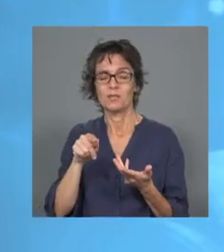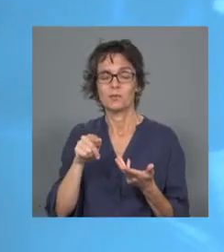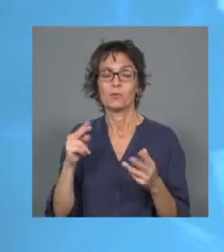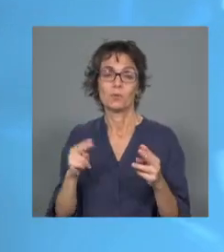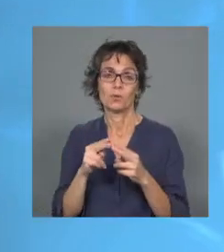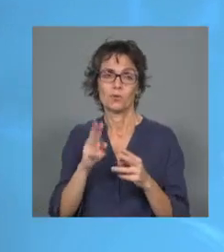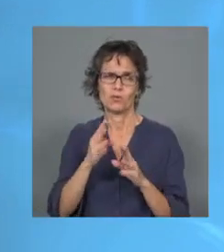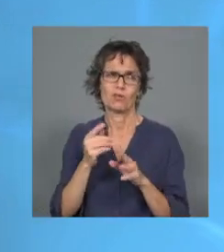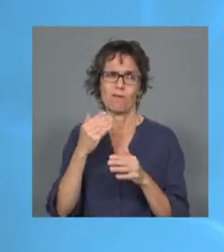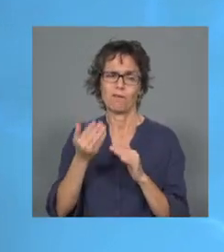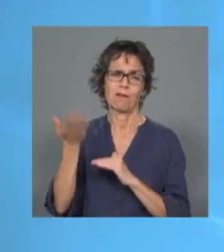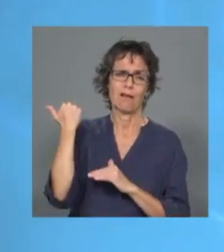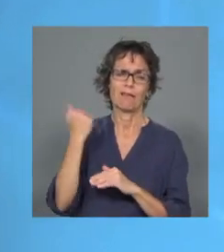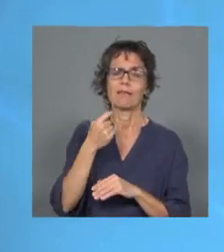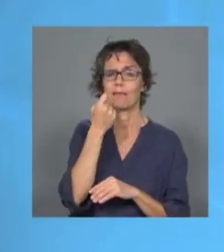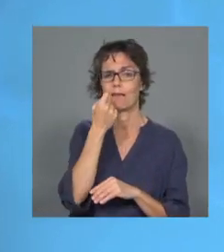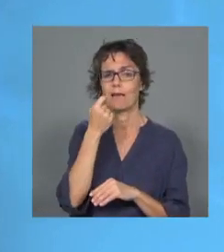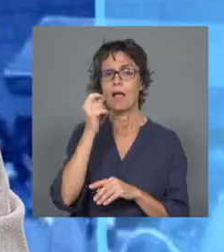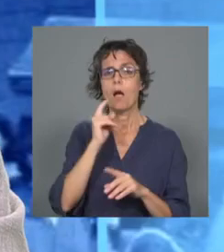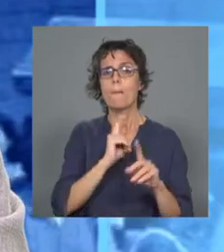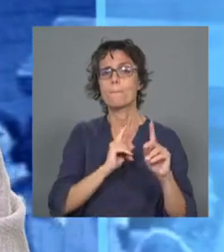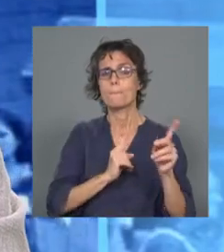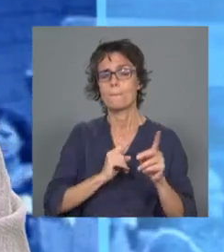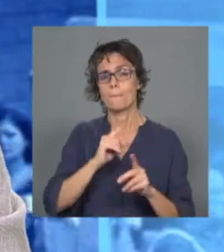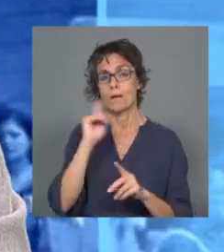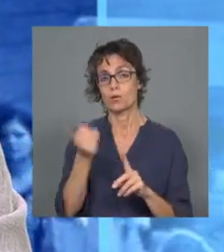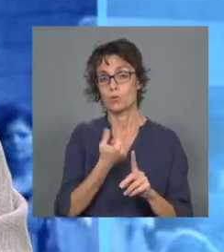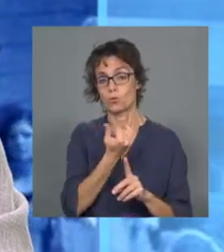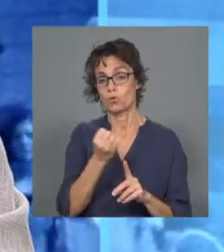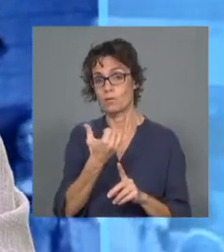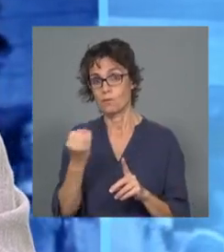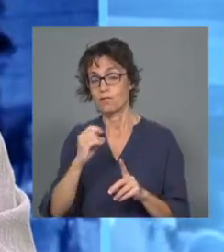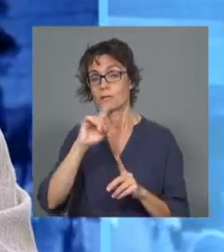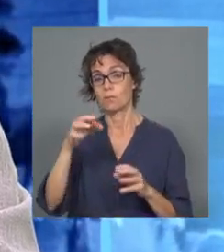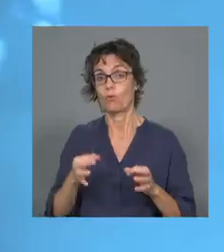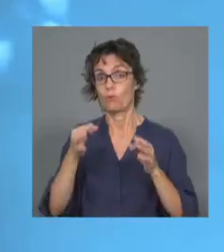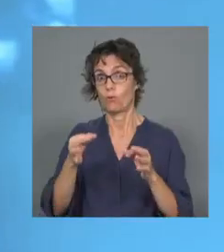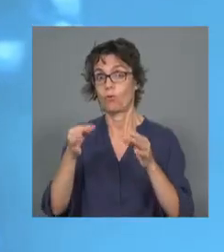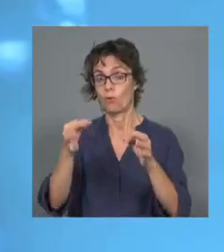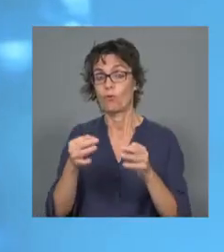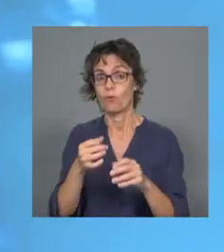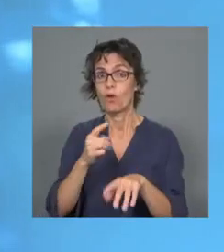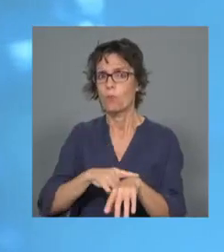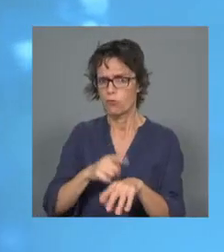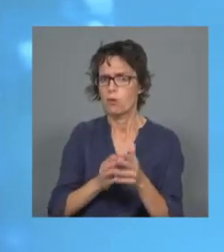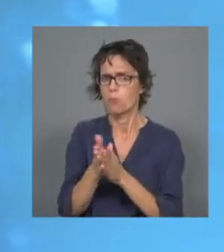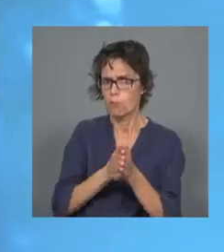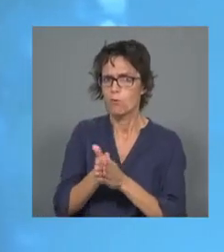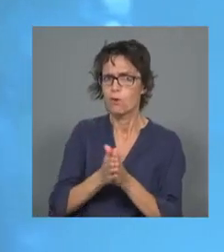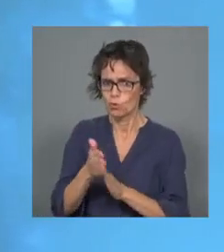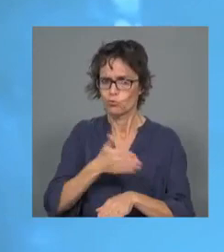ser em março de 2020. No entanto, não foi tempo perdido, pelo contrário, houve um grande